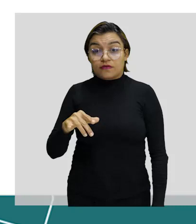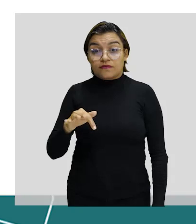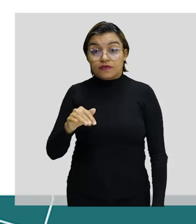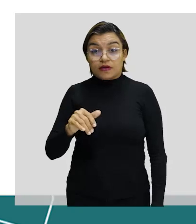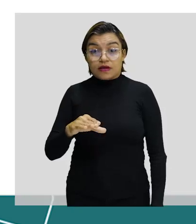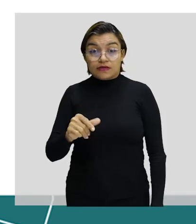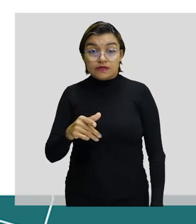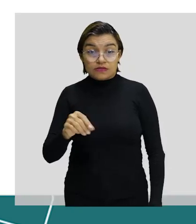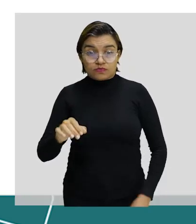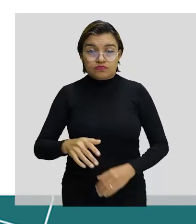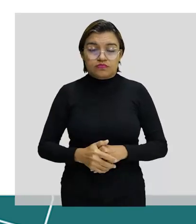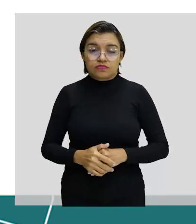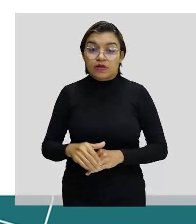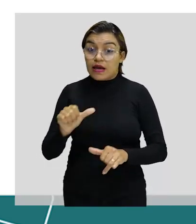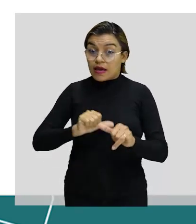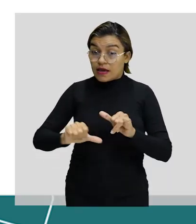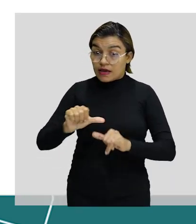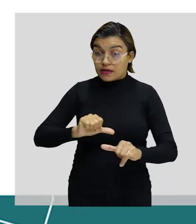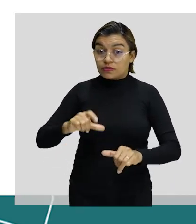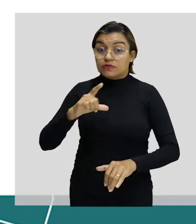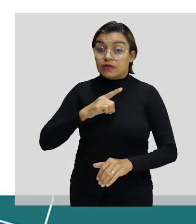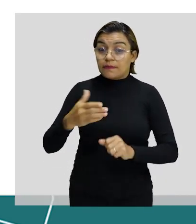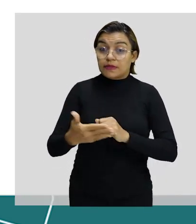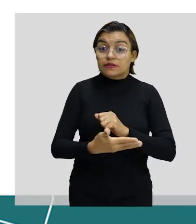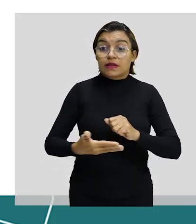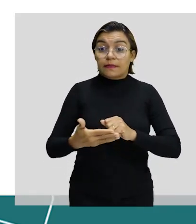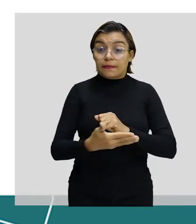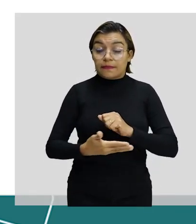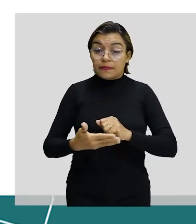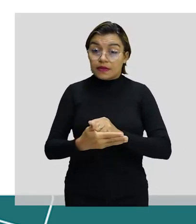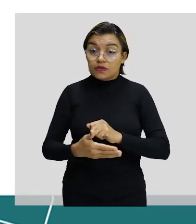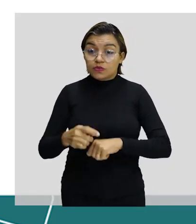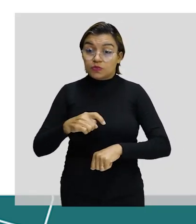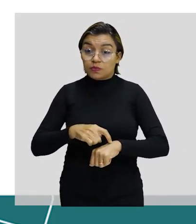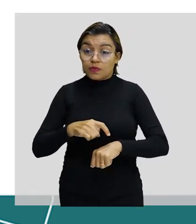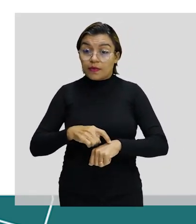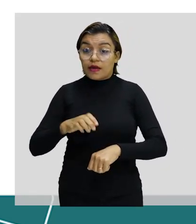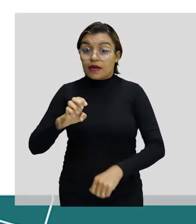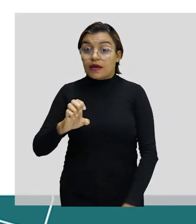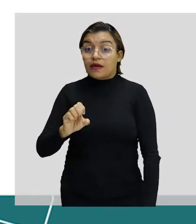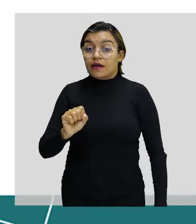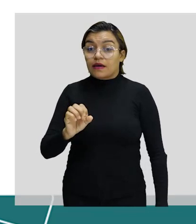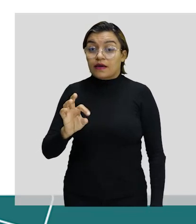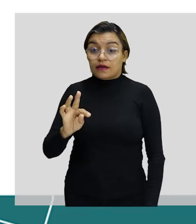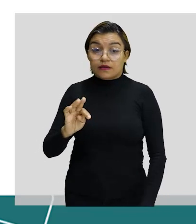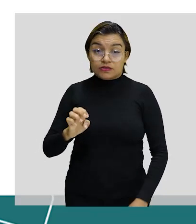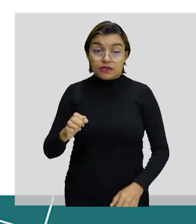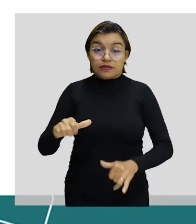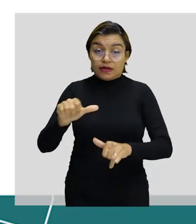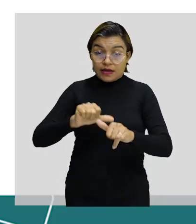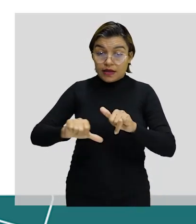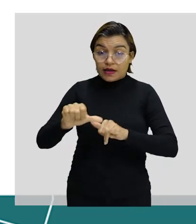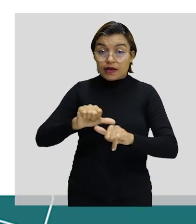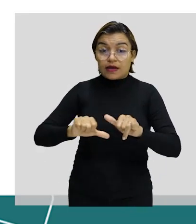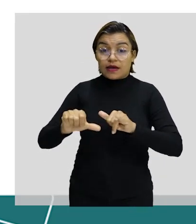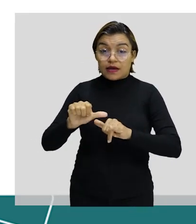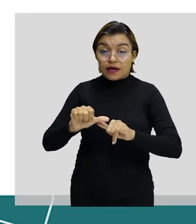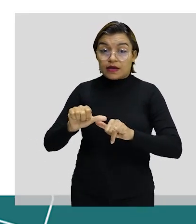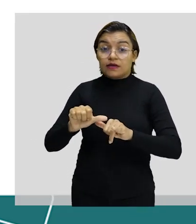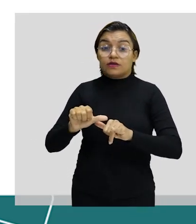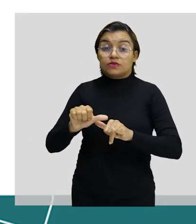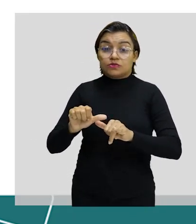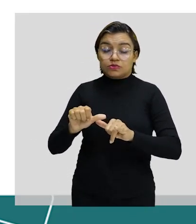ocorre basicamente quando um éster reage com uma base inorgânica forte, por exemplo, o hidróxido de